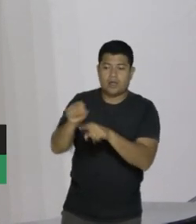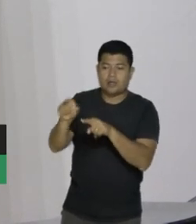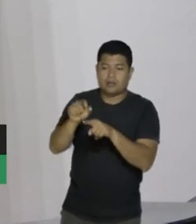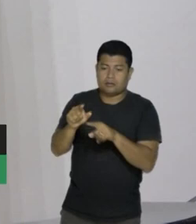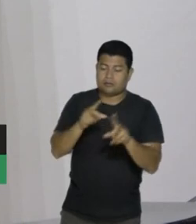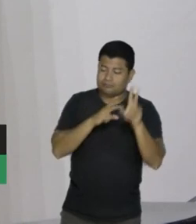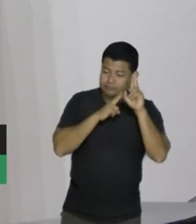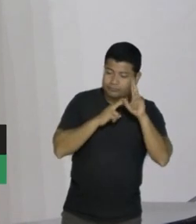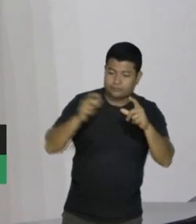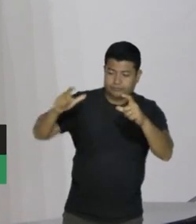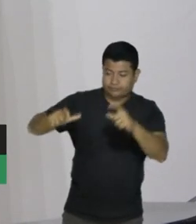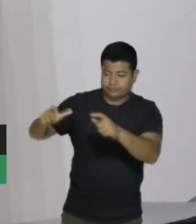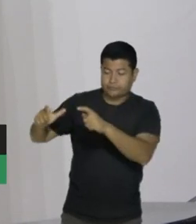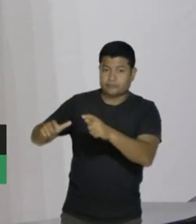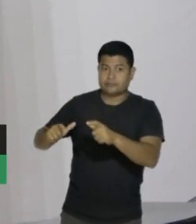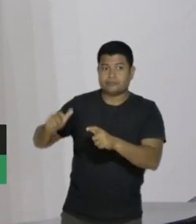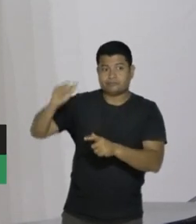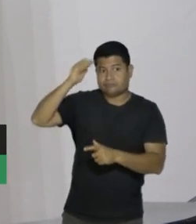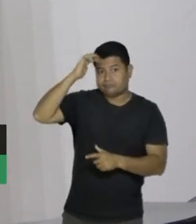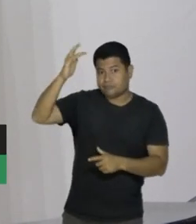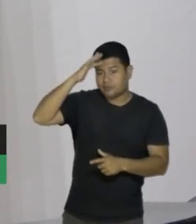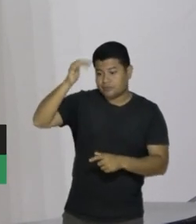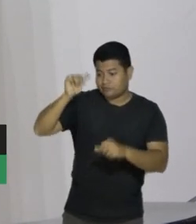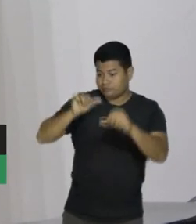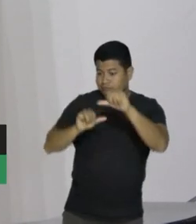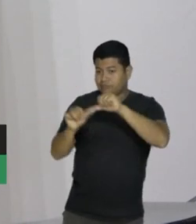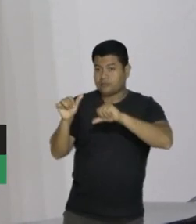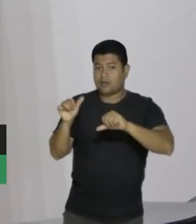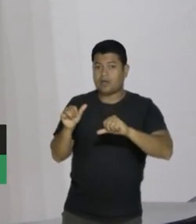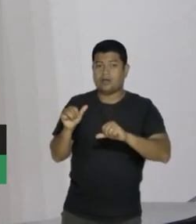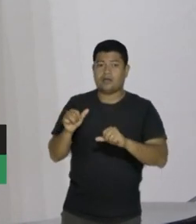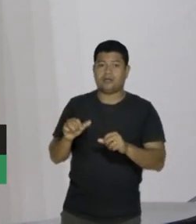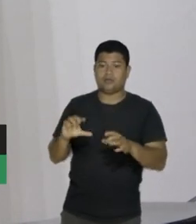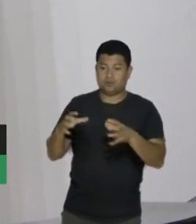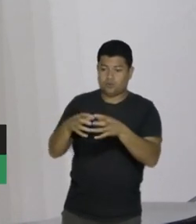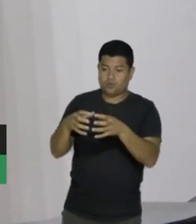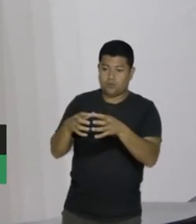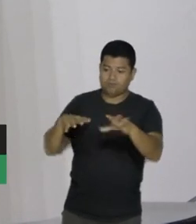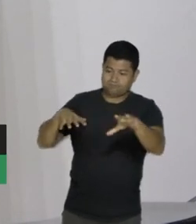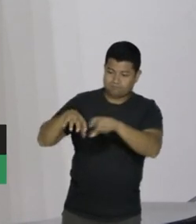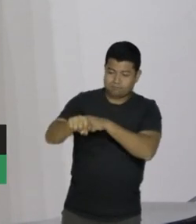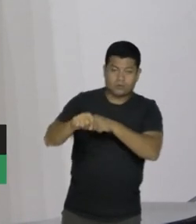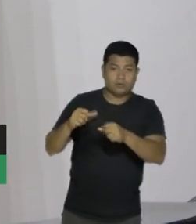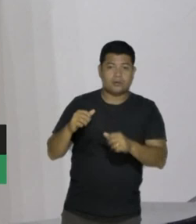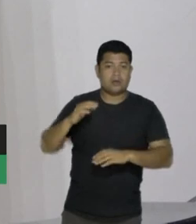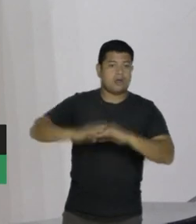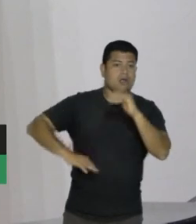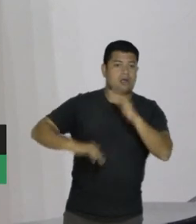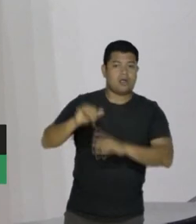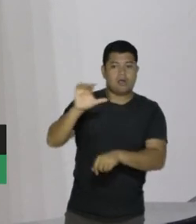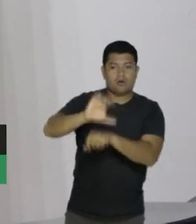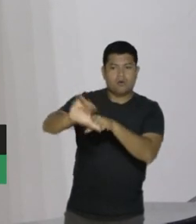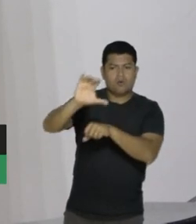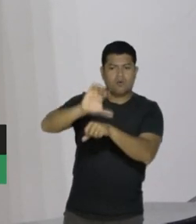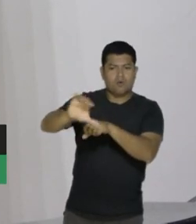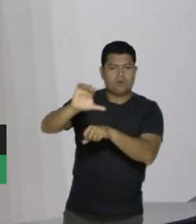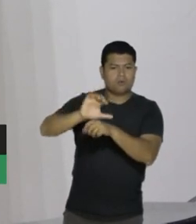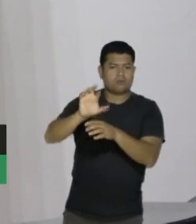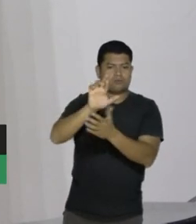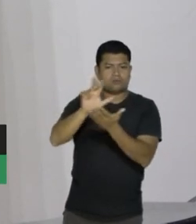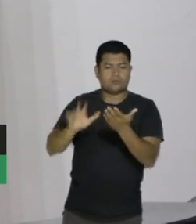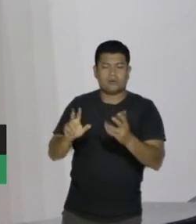tivéssemos mais efetivo capacitação constante a valorização real dos policiais